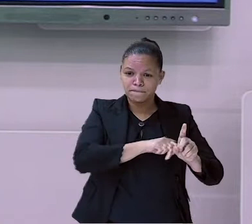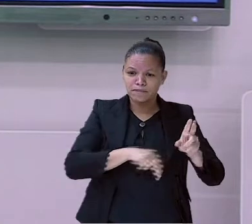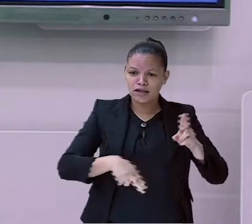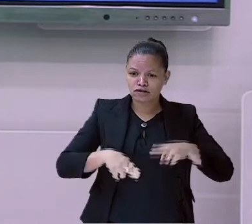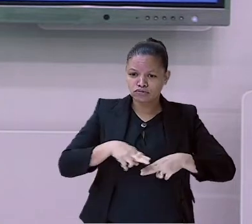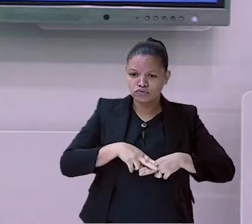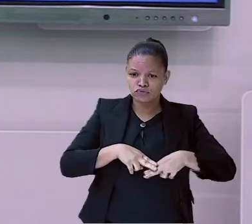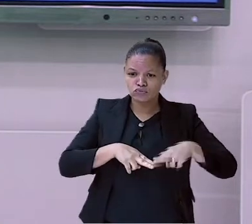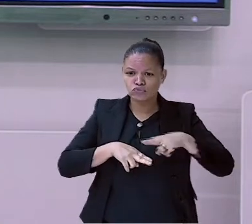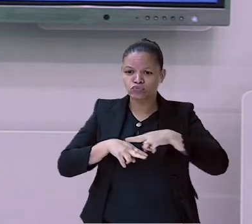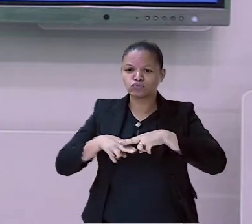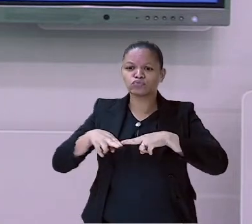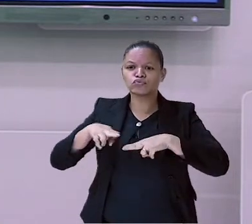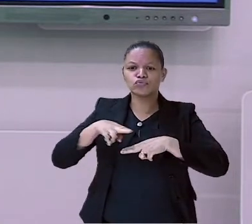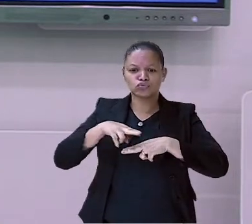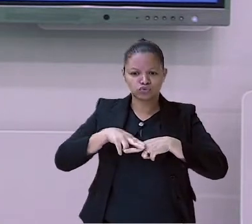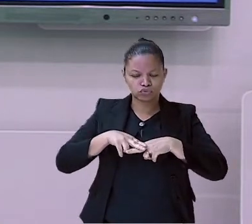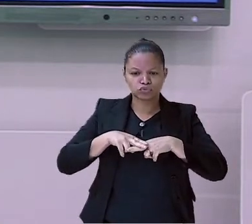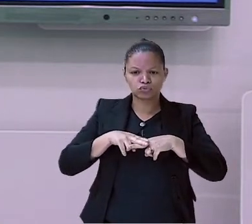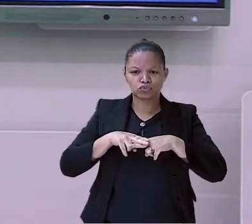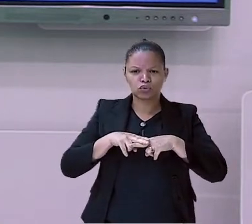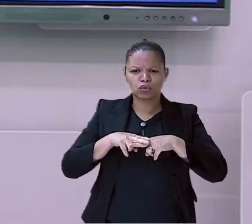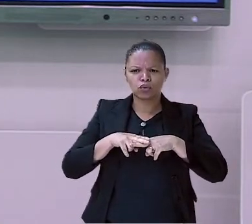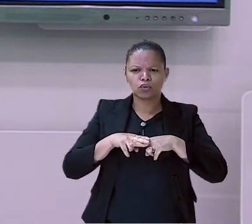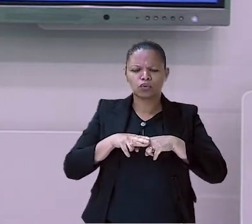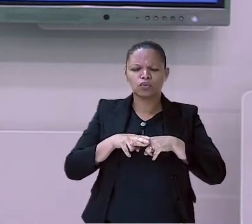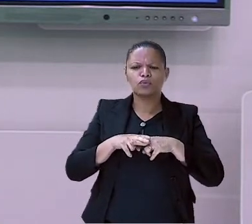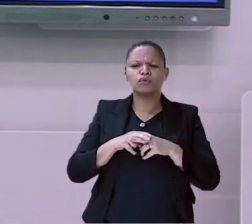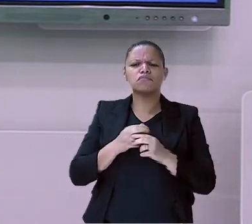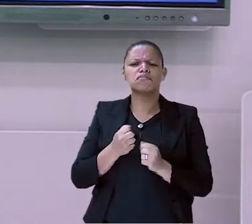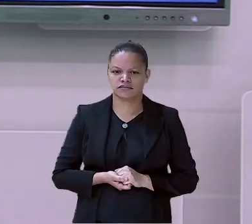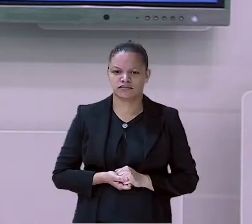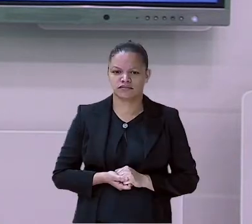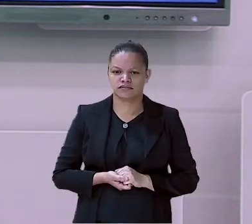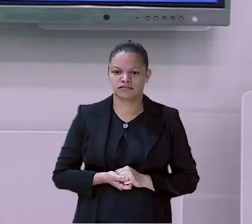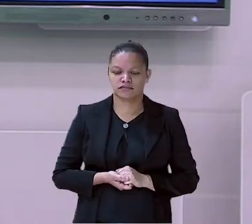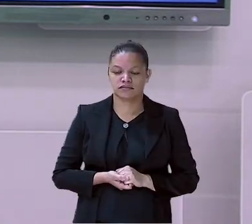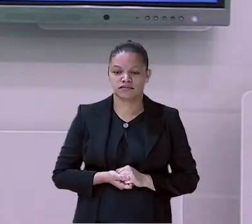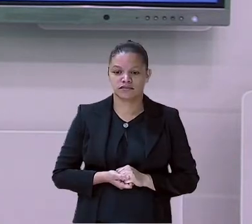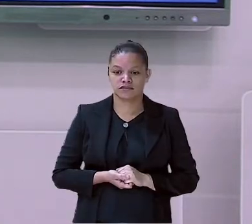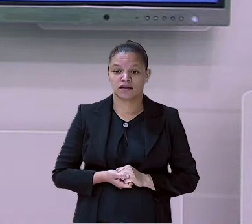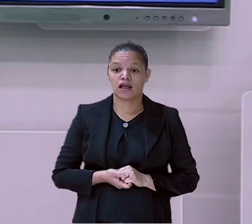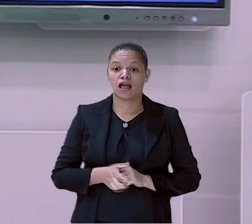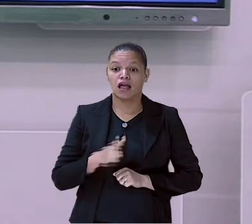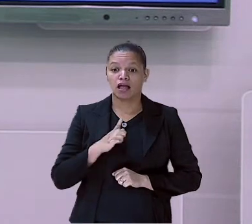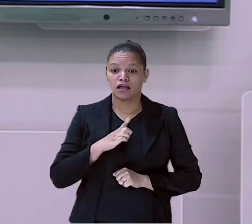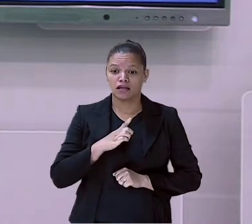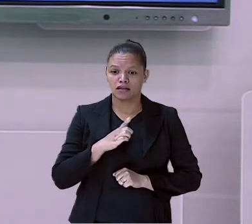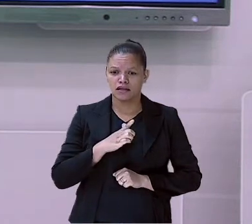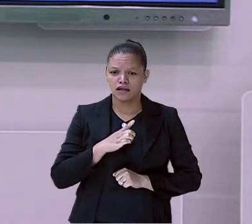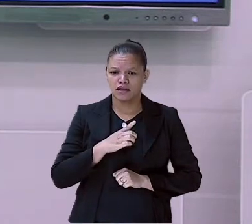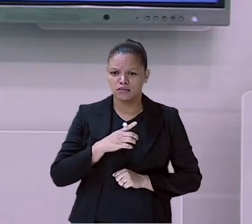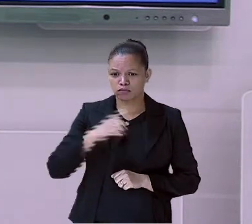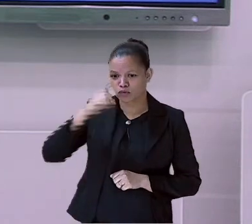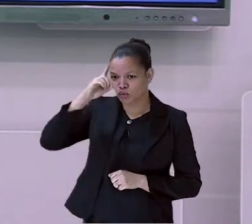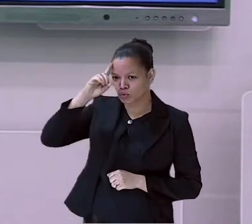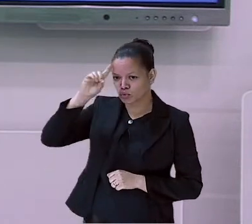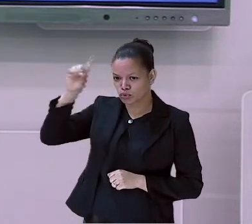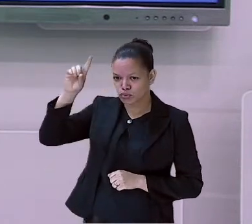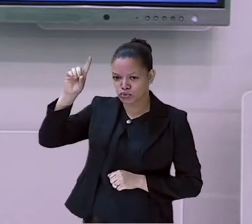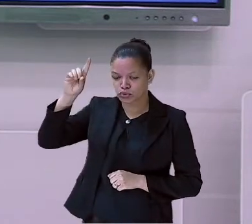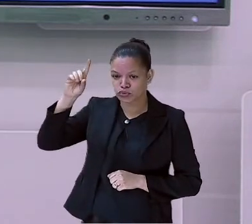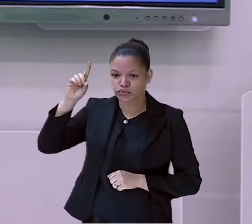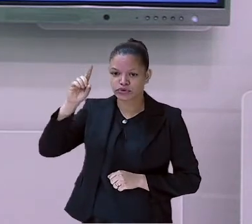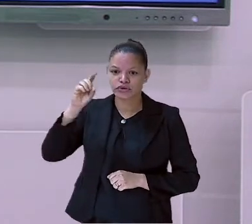explorá-lo. É palavra difícil de falar, gente, é assim mesmo. Então, nós temos dia 3, tá? Que